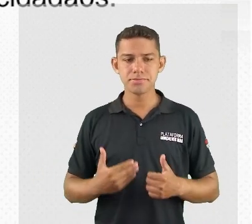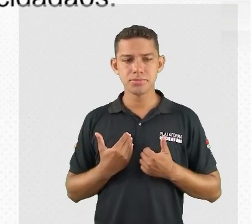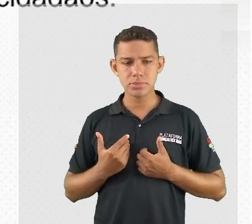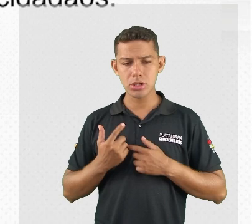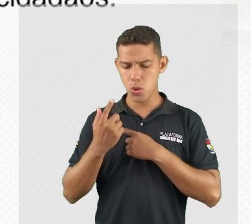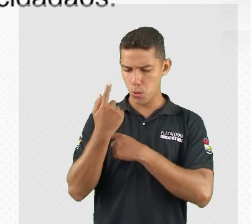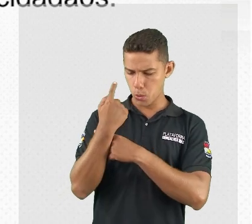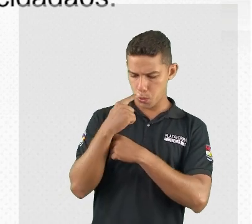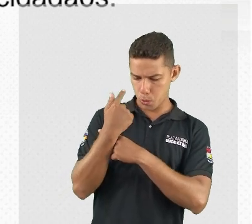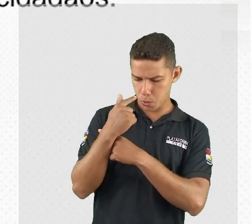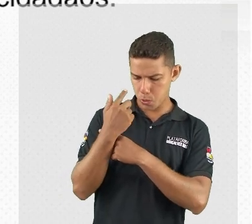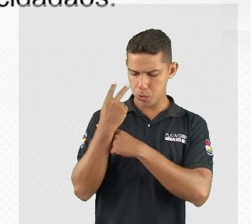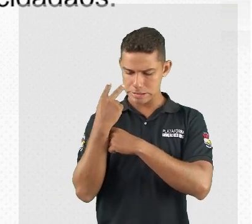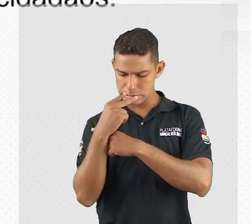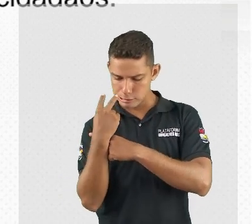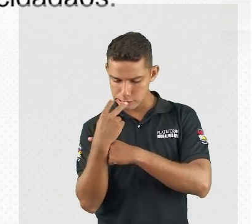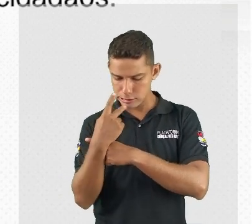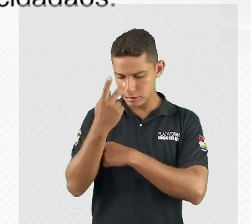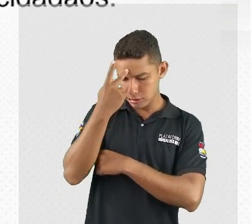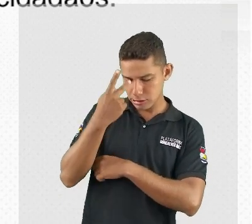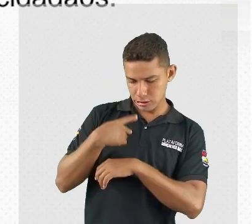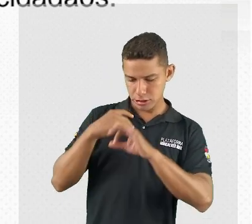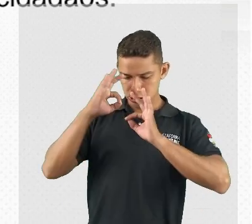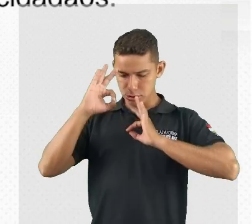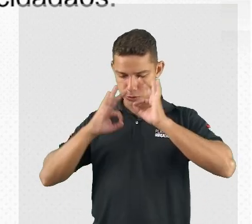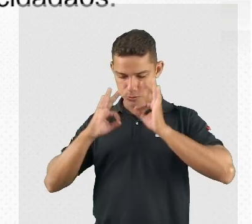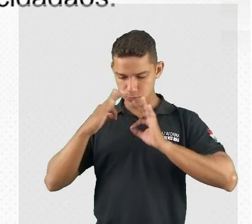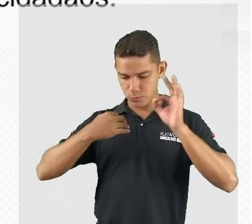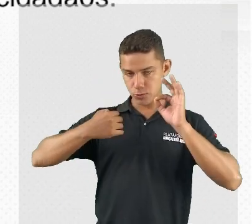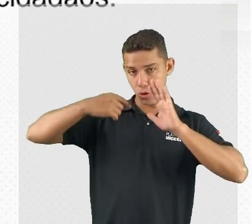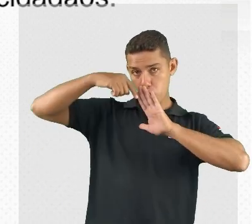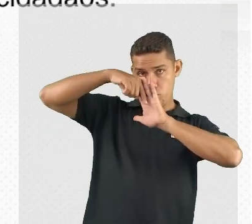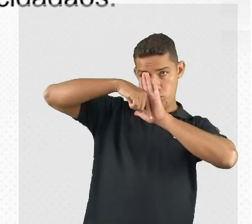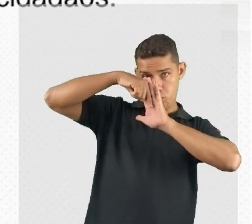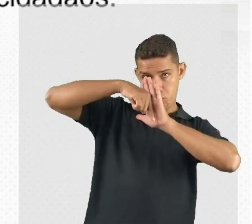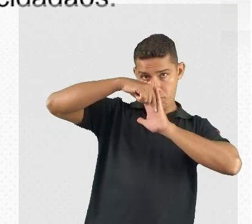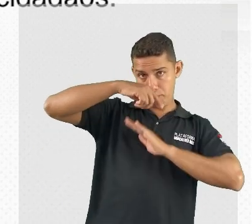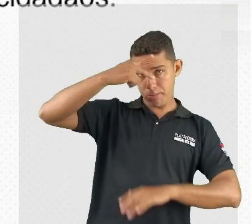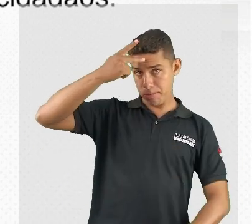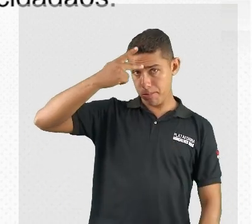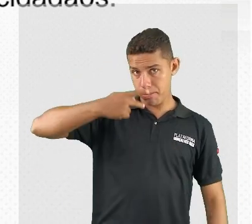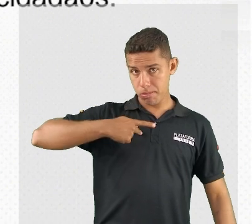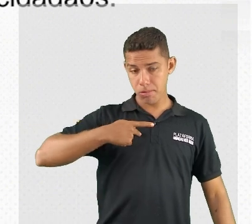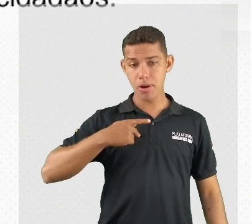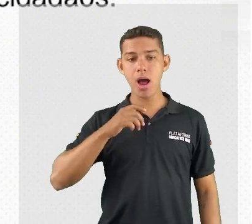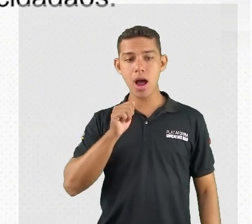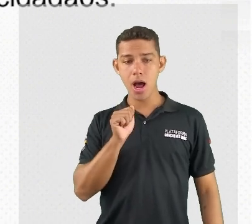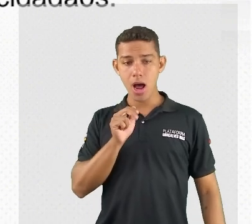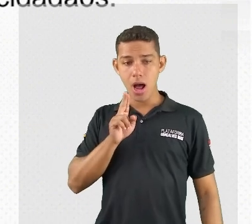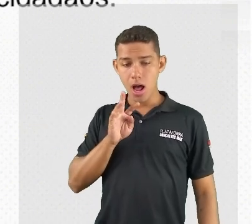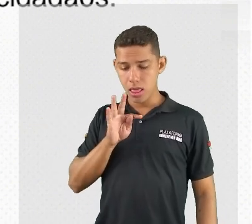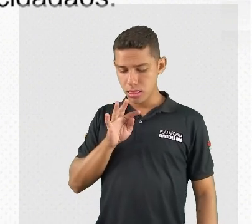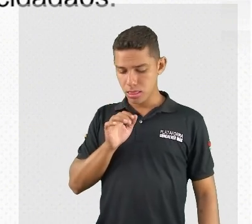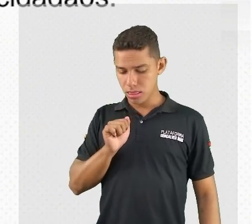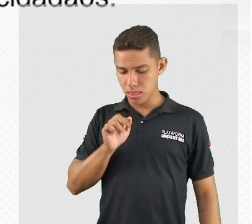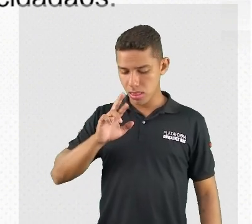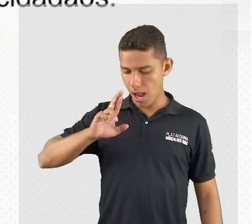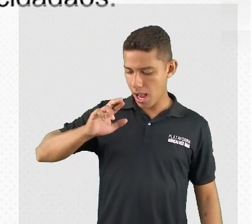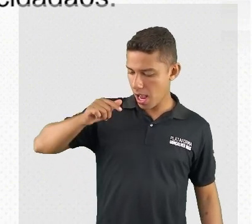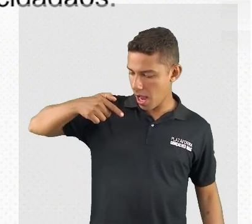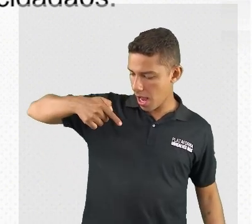a si próprio, né? A polis ideal, segundo Aristóteles, ela deve ser autárquica. Por que ela deve ser